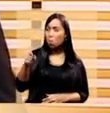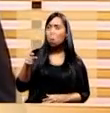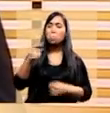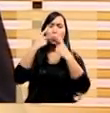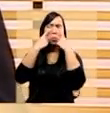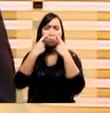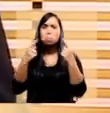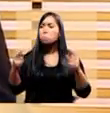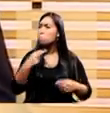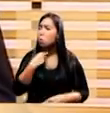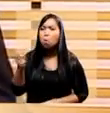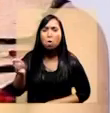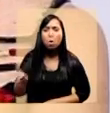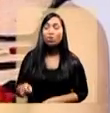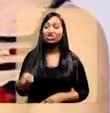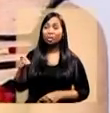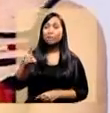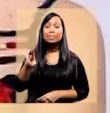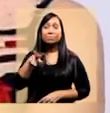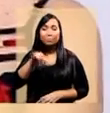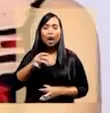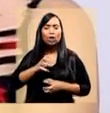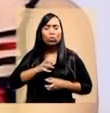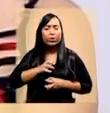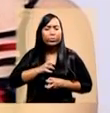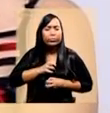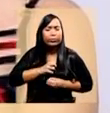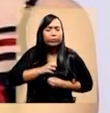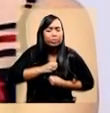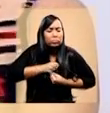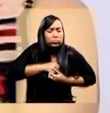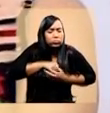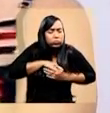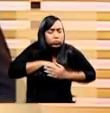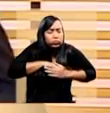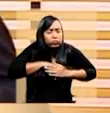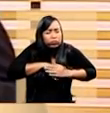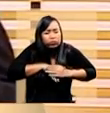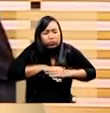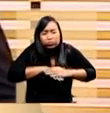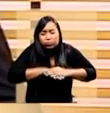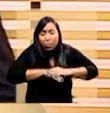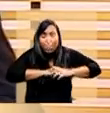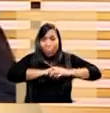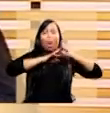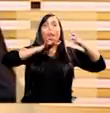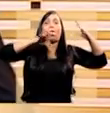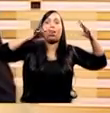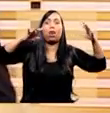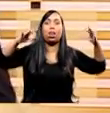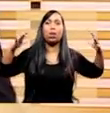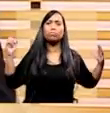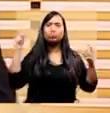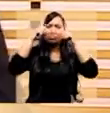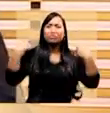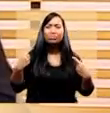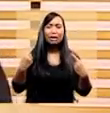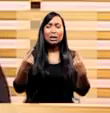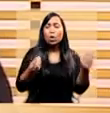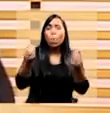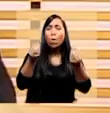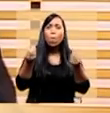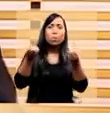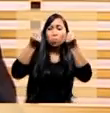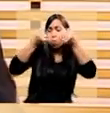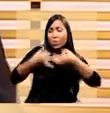de que o homem não chora. E esse menino vai guardando as emoções uma vida inteira e quando ele explode de uma forma muito violenta, porque ele não